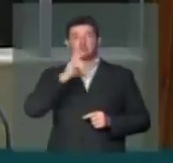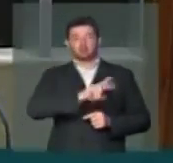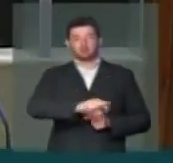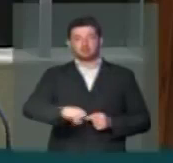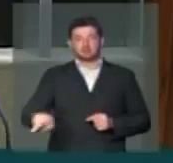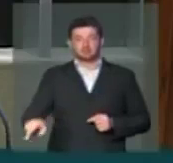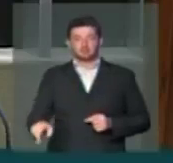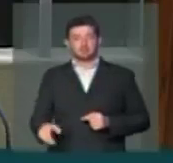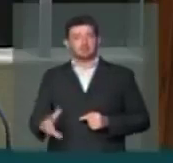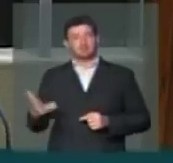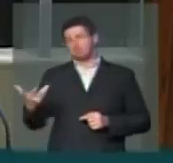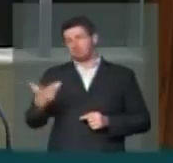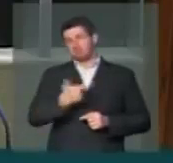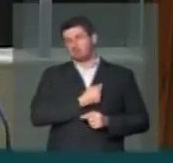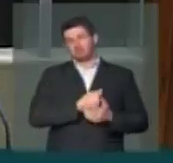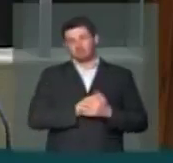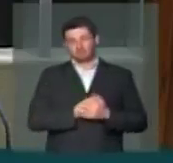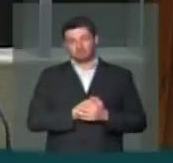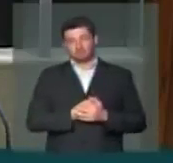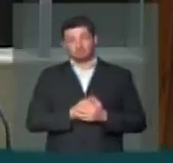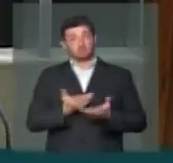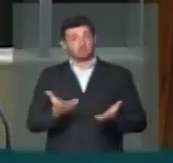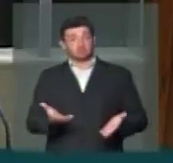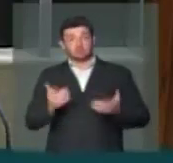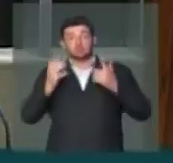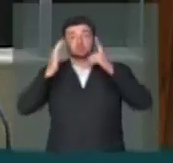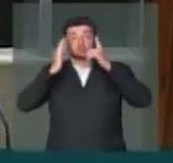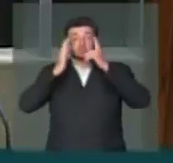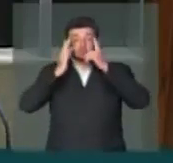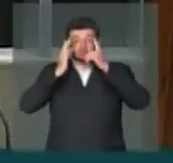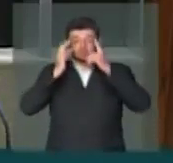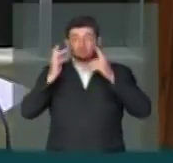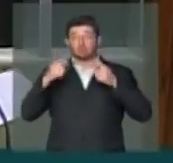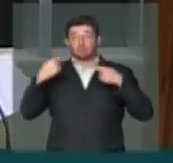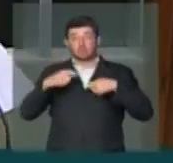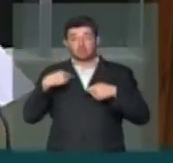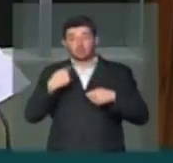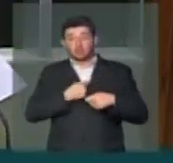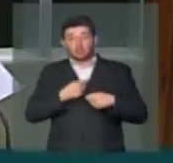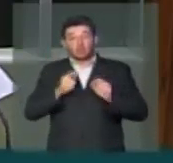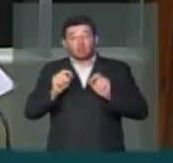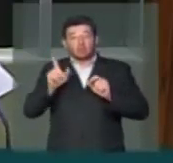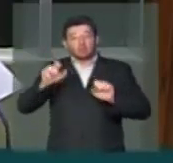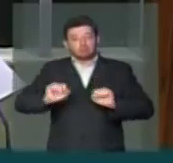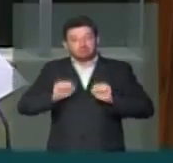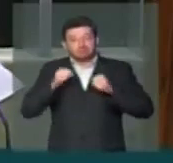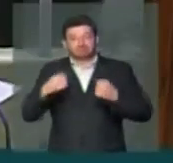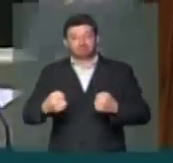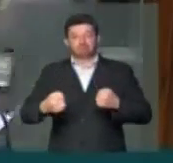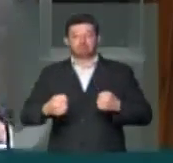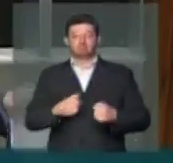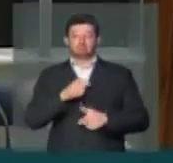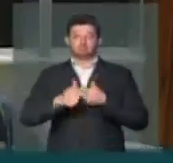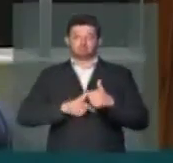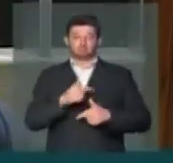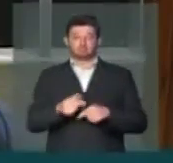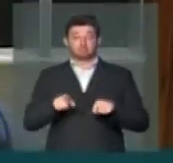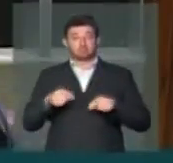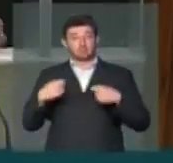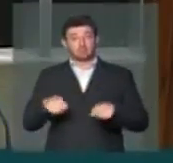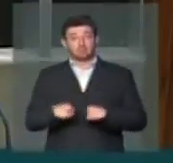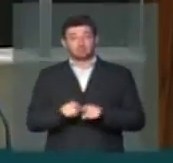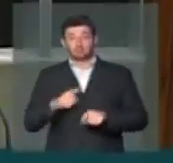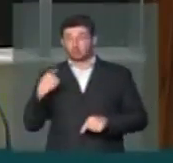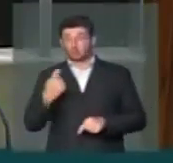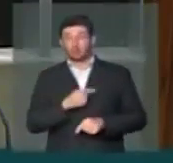biodiversidade fantásticas. E isso exige de nós muito empenho. E isso exige de